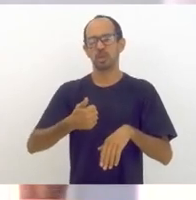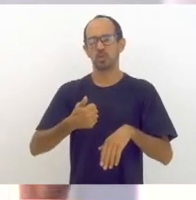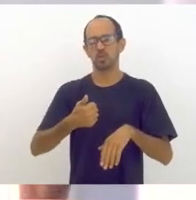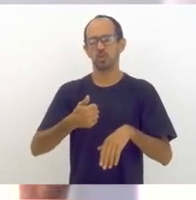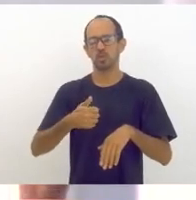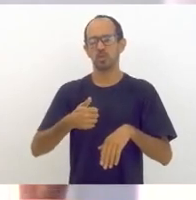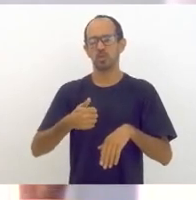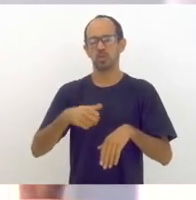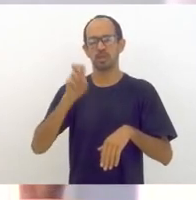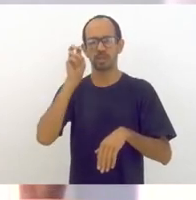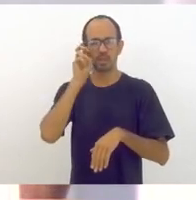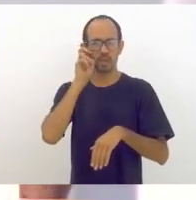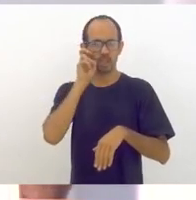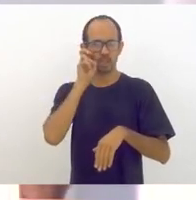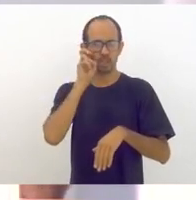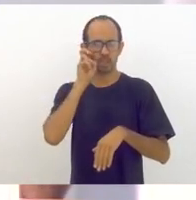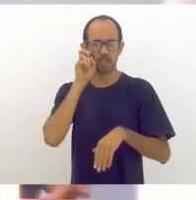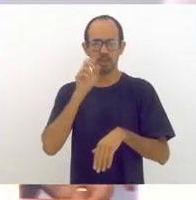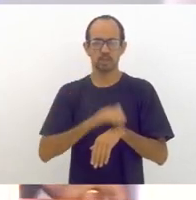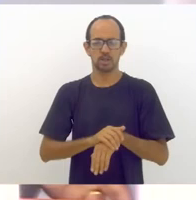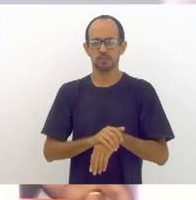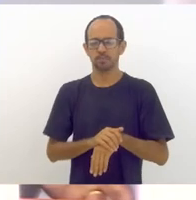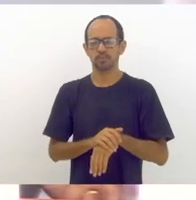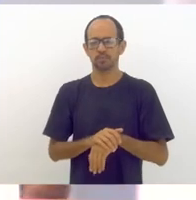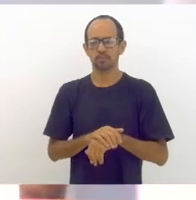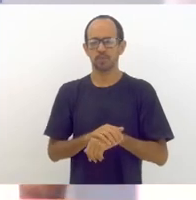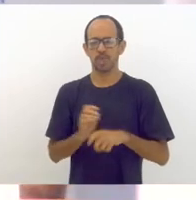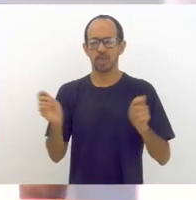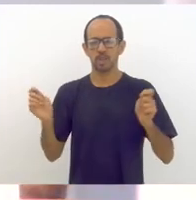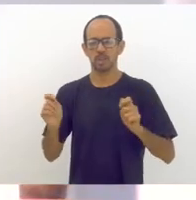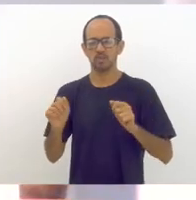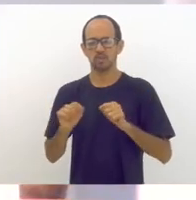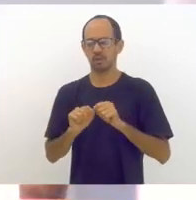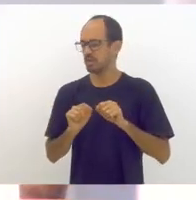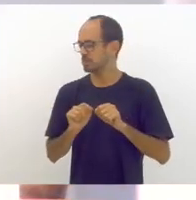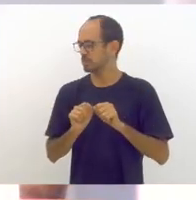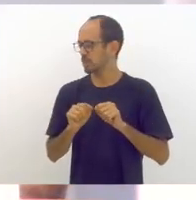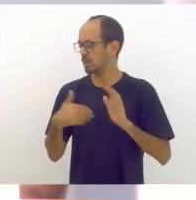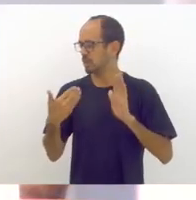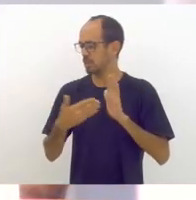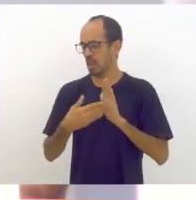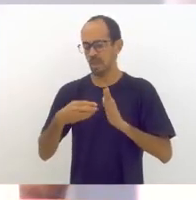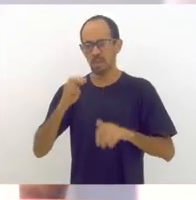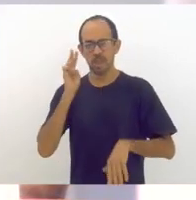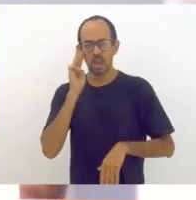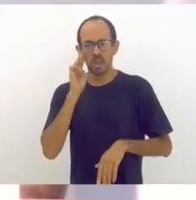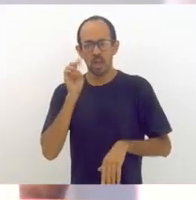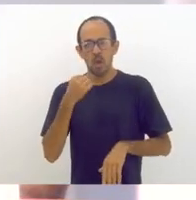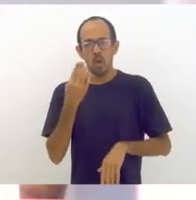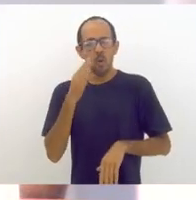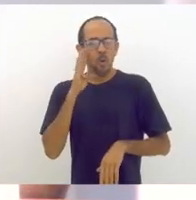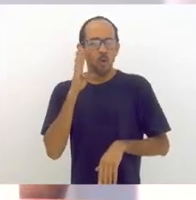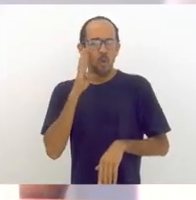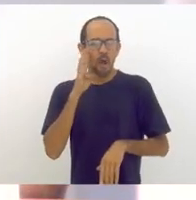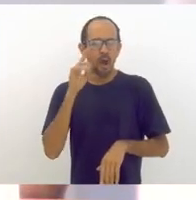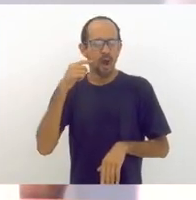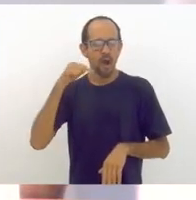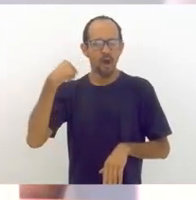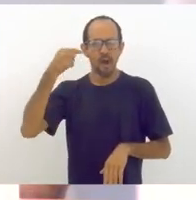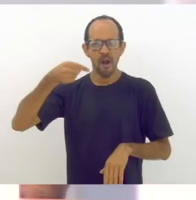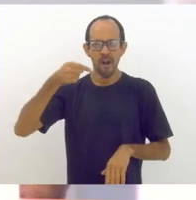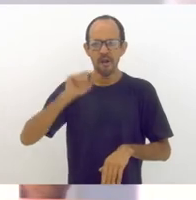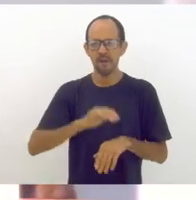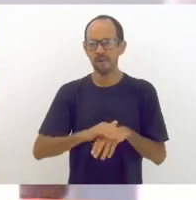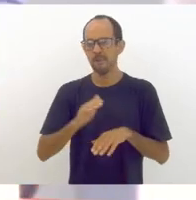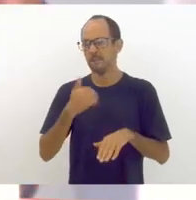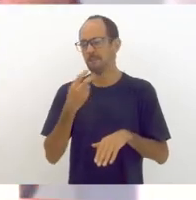Primeiro, né? Hoje é quinta-feira. Que possa... fazer esse exercício até terça, quarta-feira da semana que vem. Aí a gente vai apelar ao